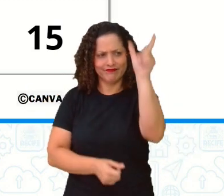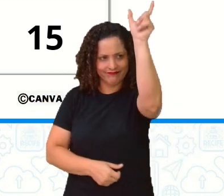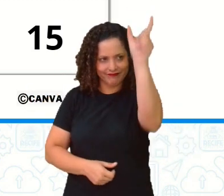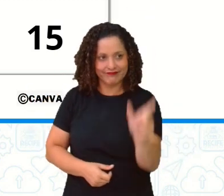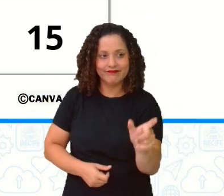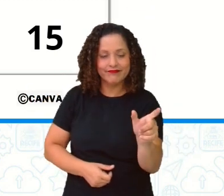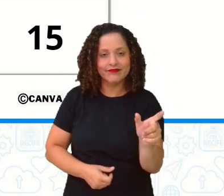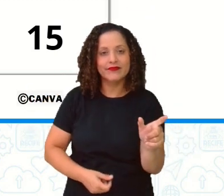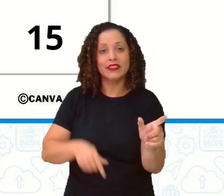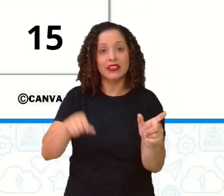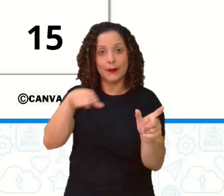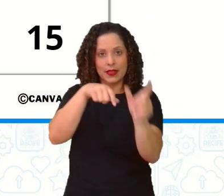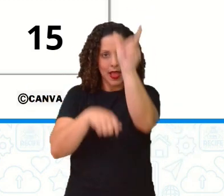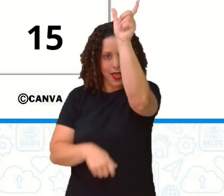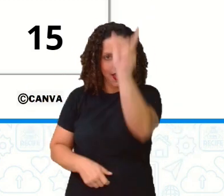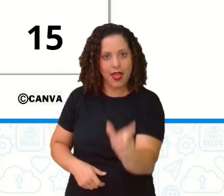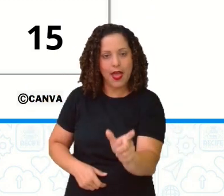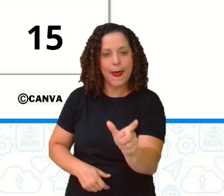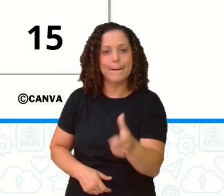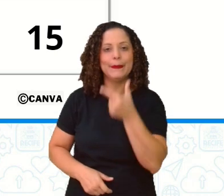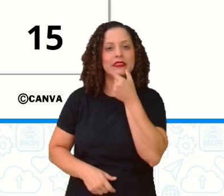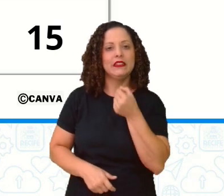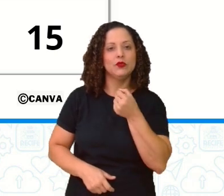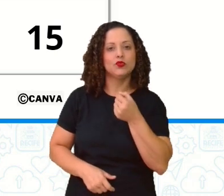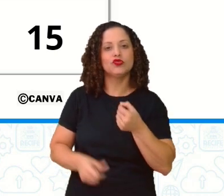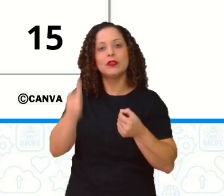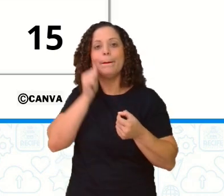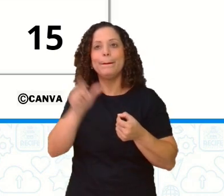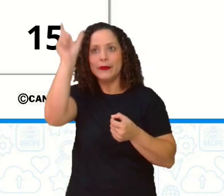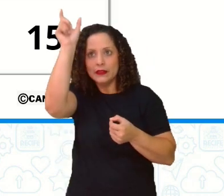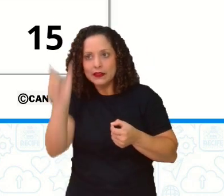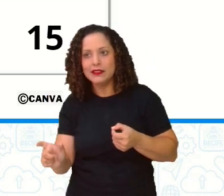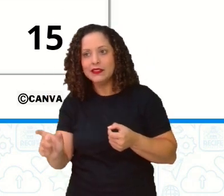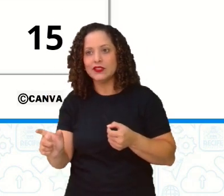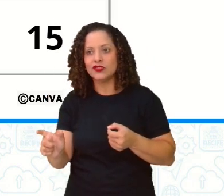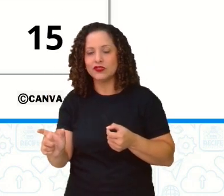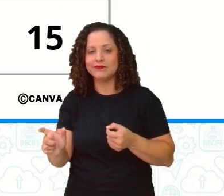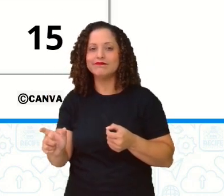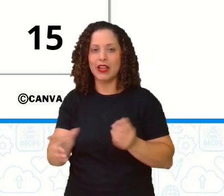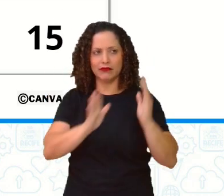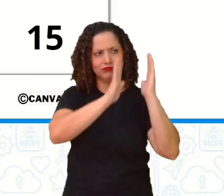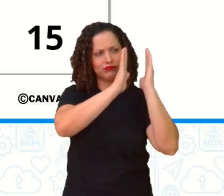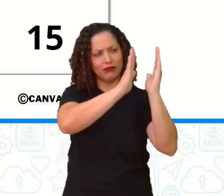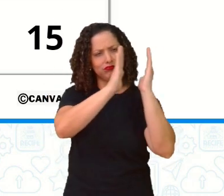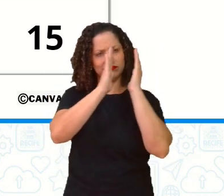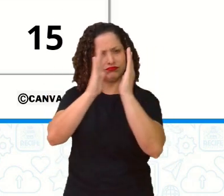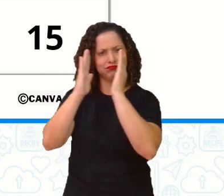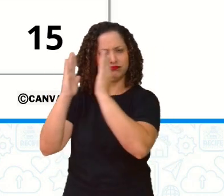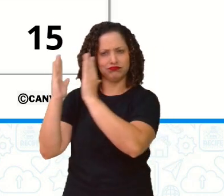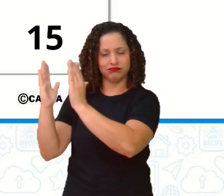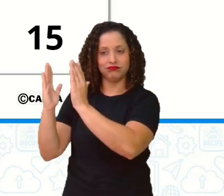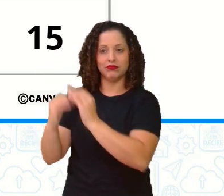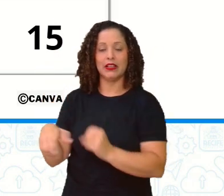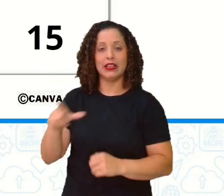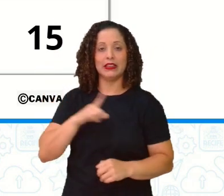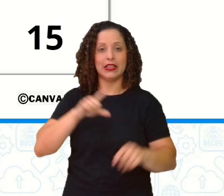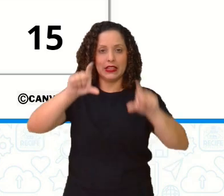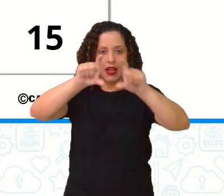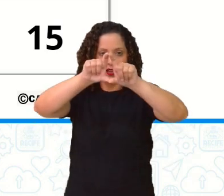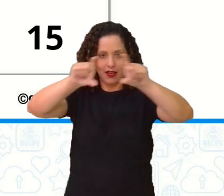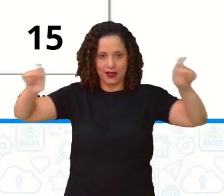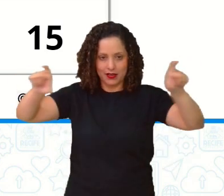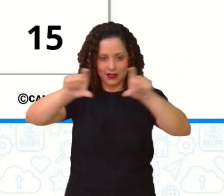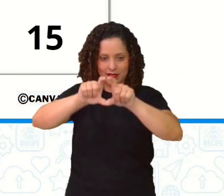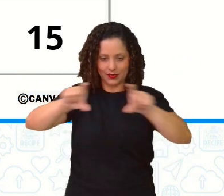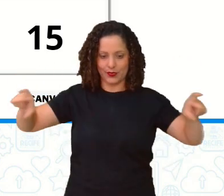dos meninos e a coluna das meninas, que são as minhas variáveis. Na horizontal eu tenho a